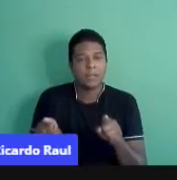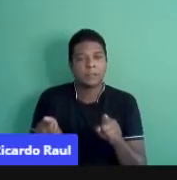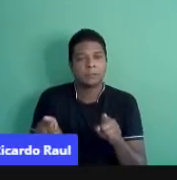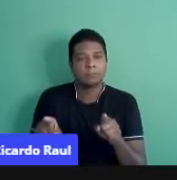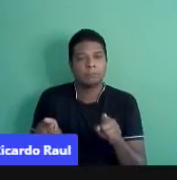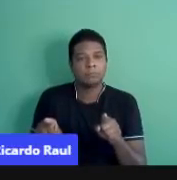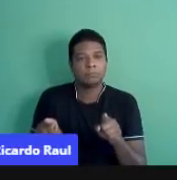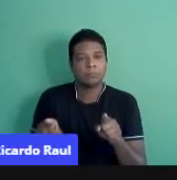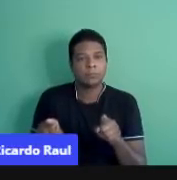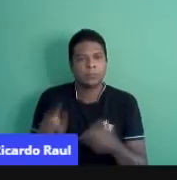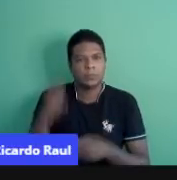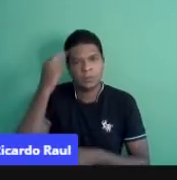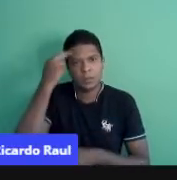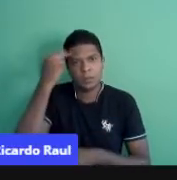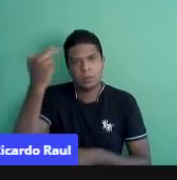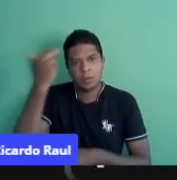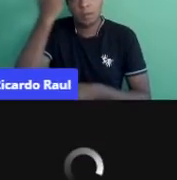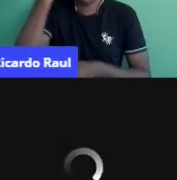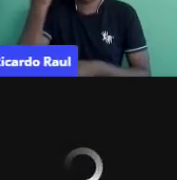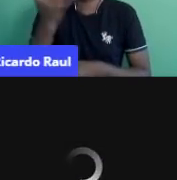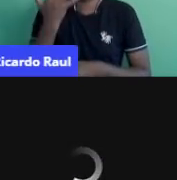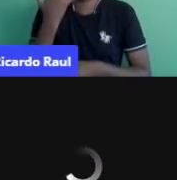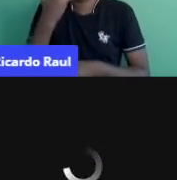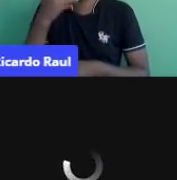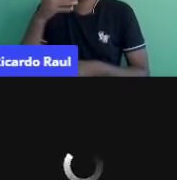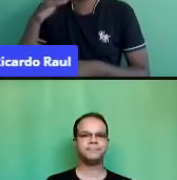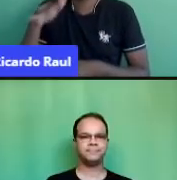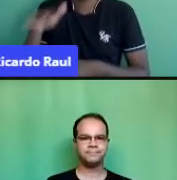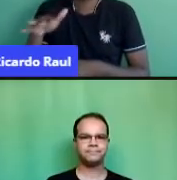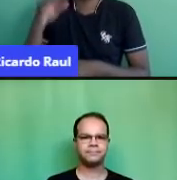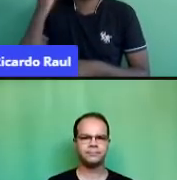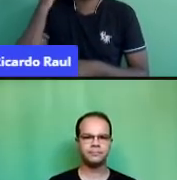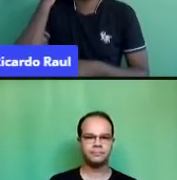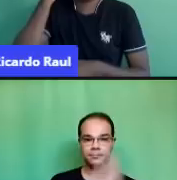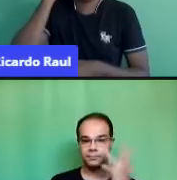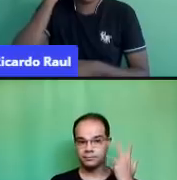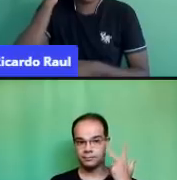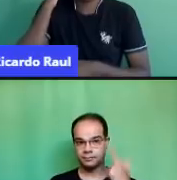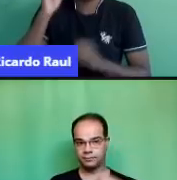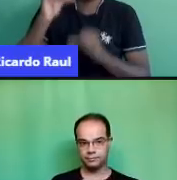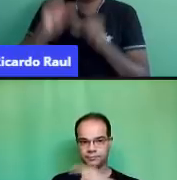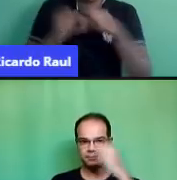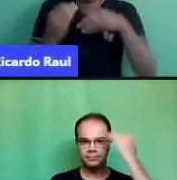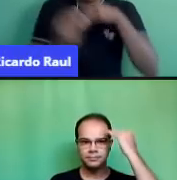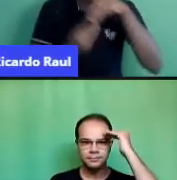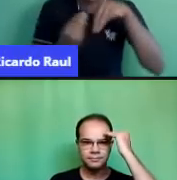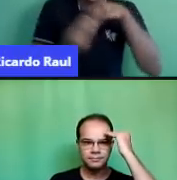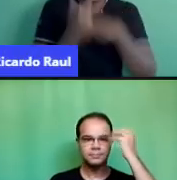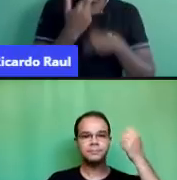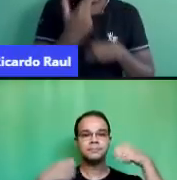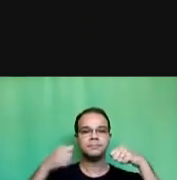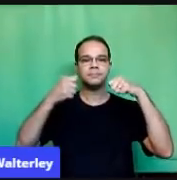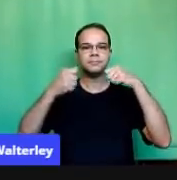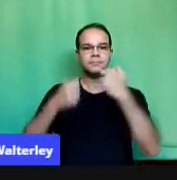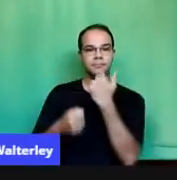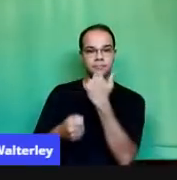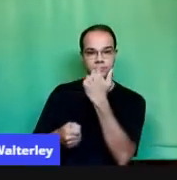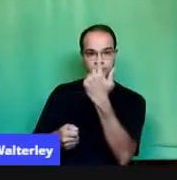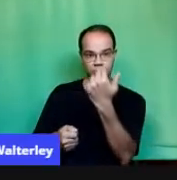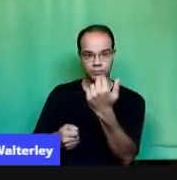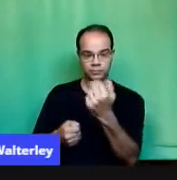forma natural. A criança tem que entender que ela misturando duas cores vai dar uma terceira